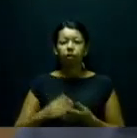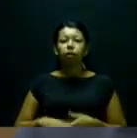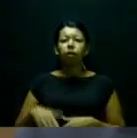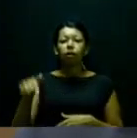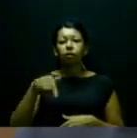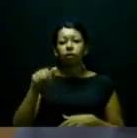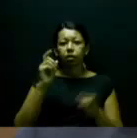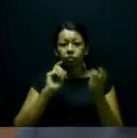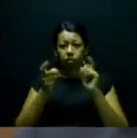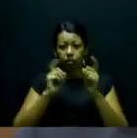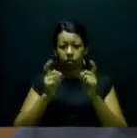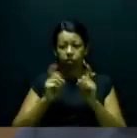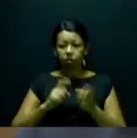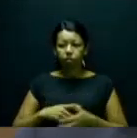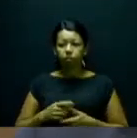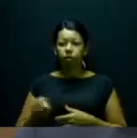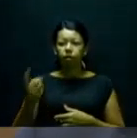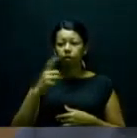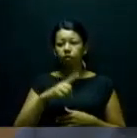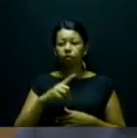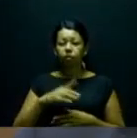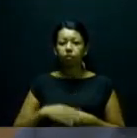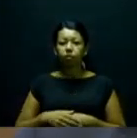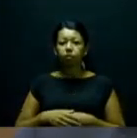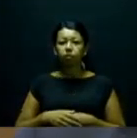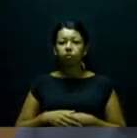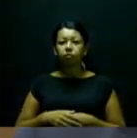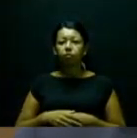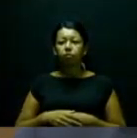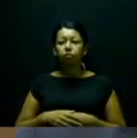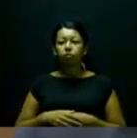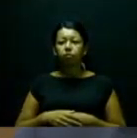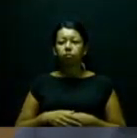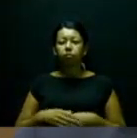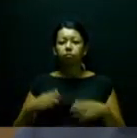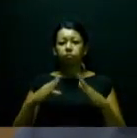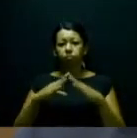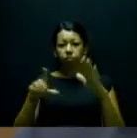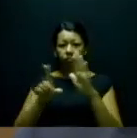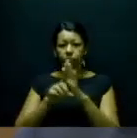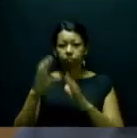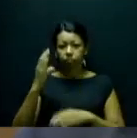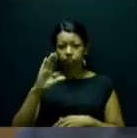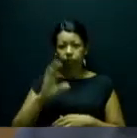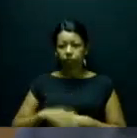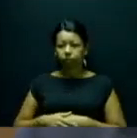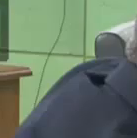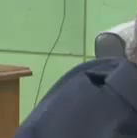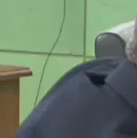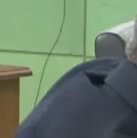da 7ª sessão, aqui, direto do plenário da Câmara Municipal de Cubatão.